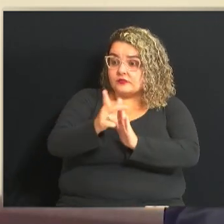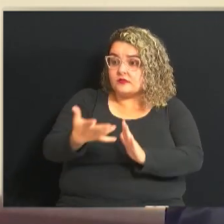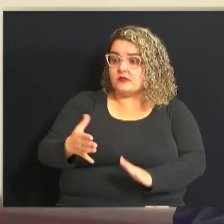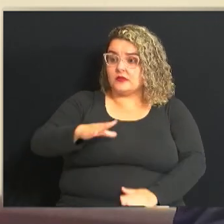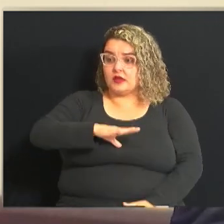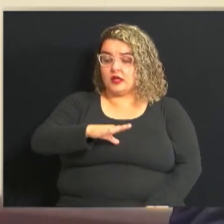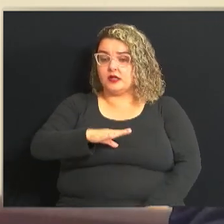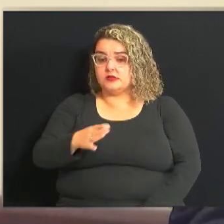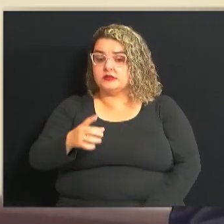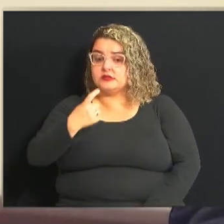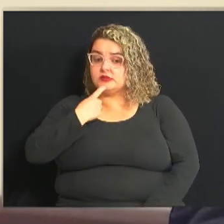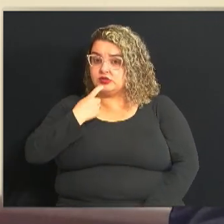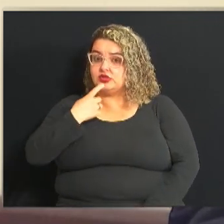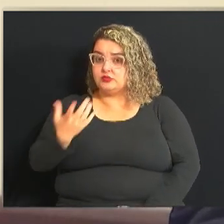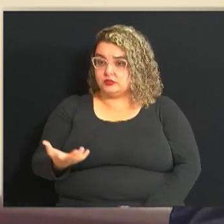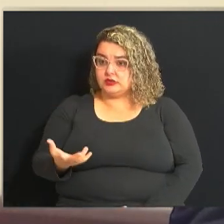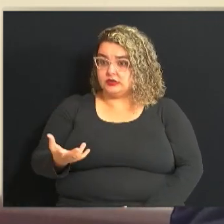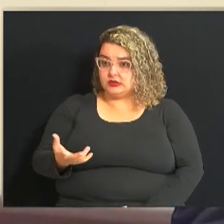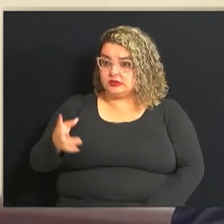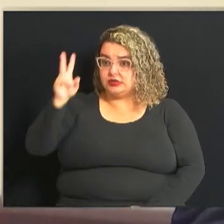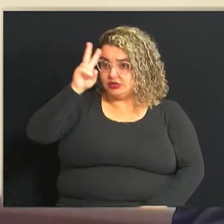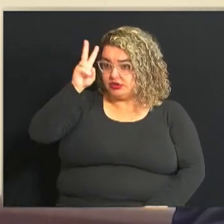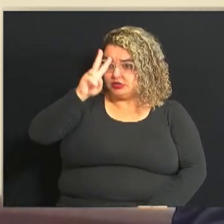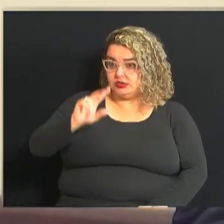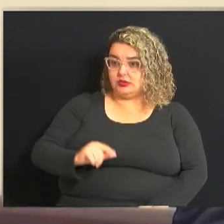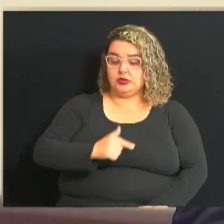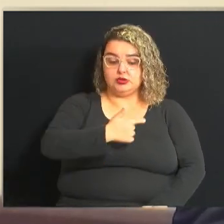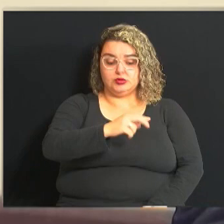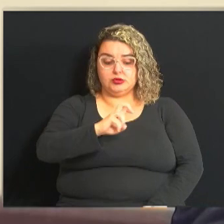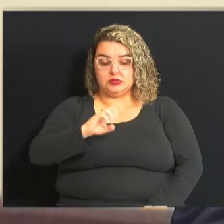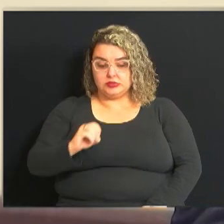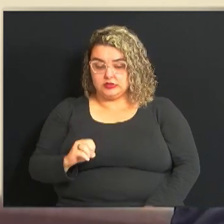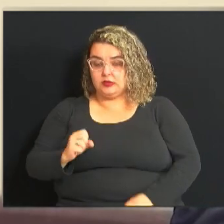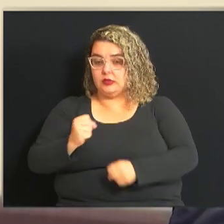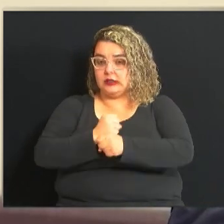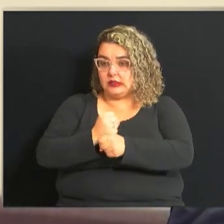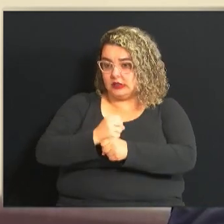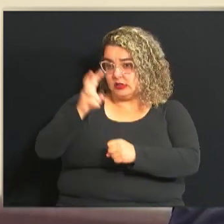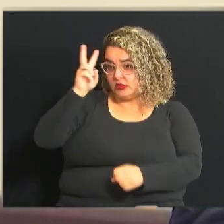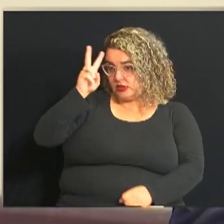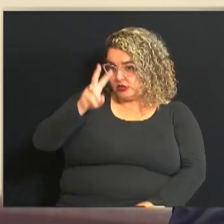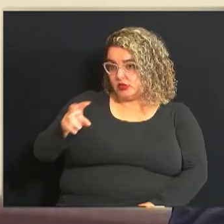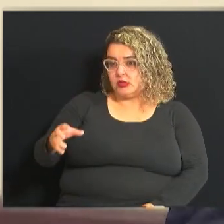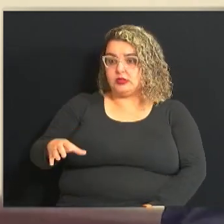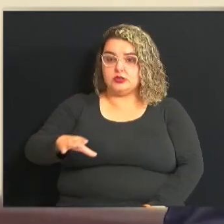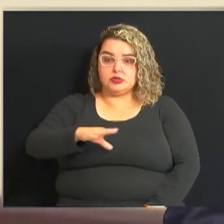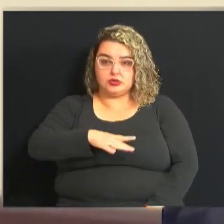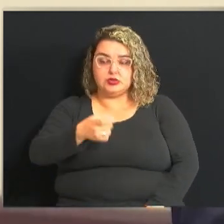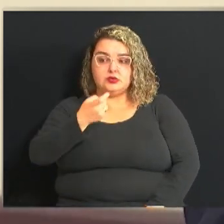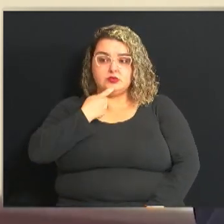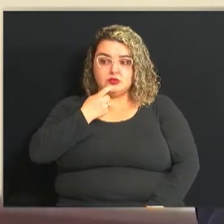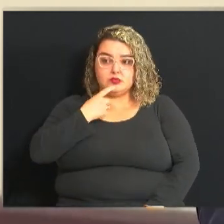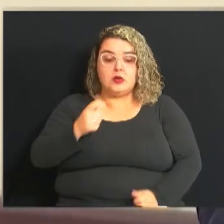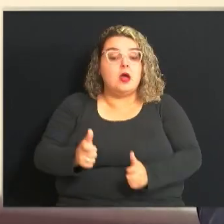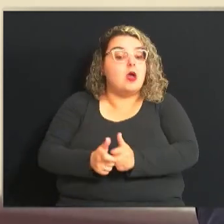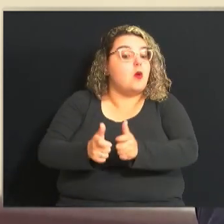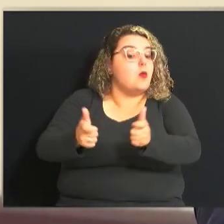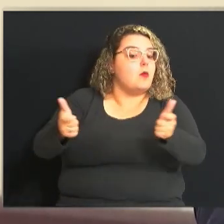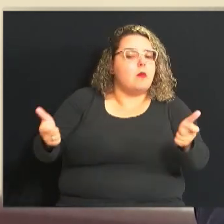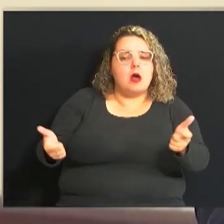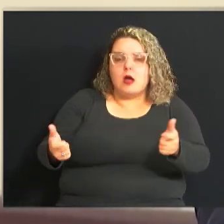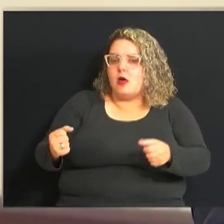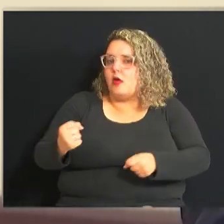aí agora, em breve, 250 anos, e o BRT é a maior obra pública da sua história.